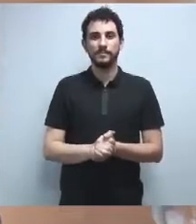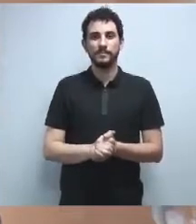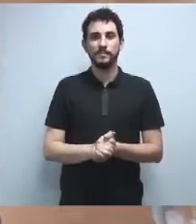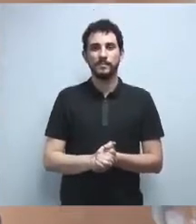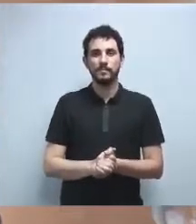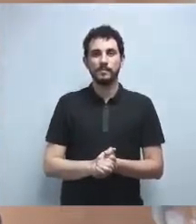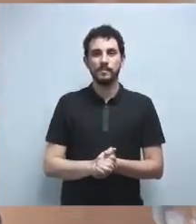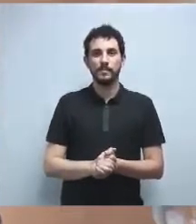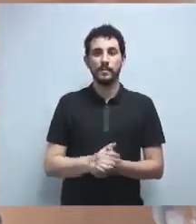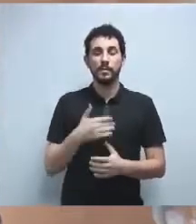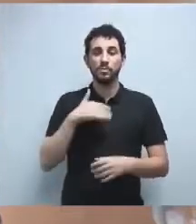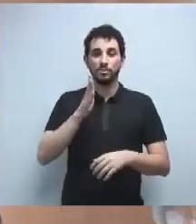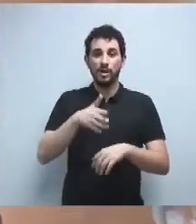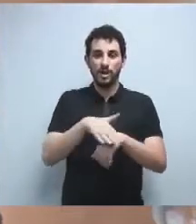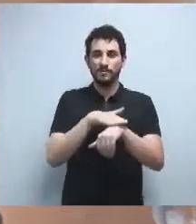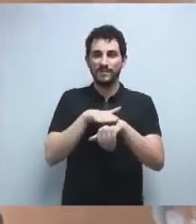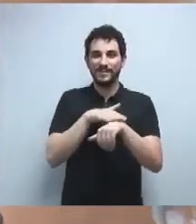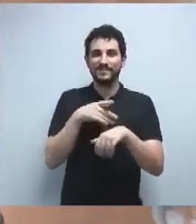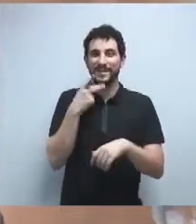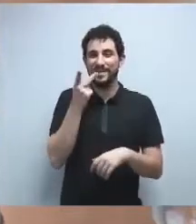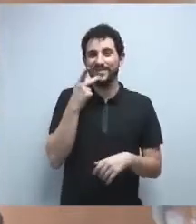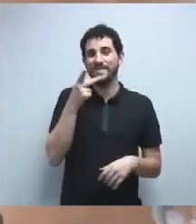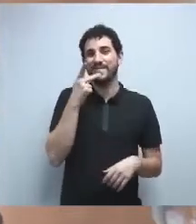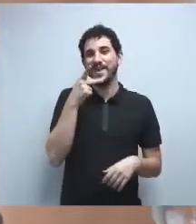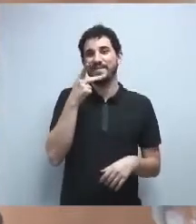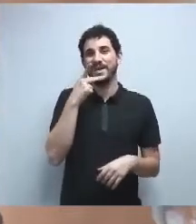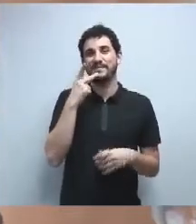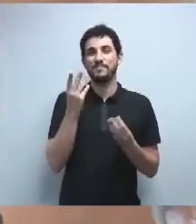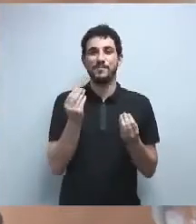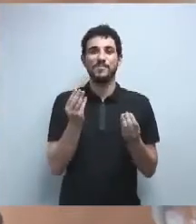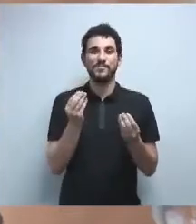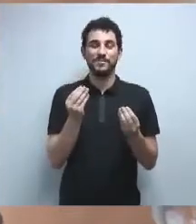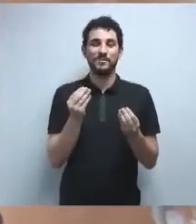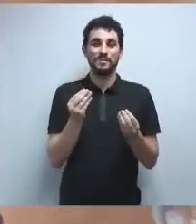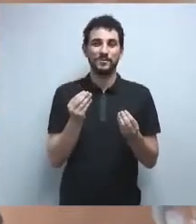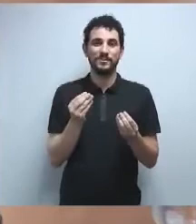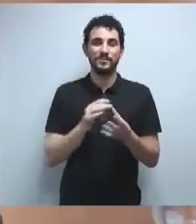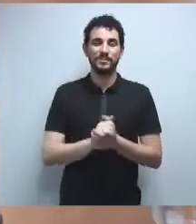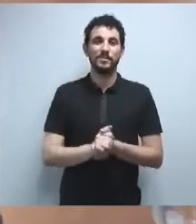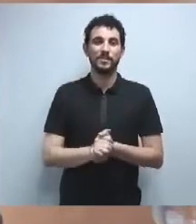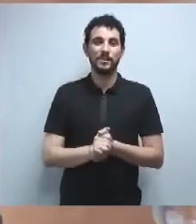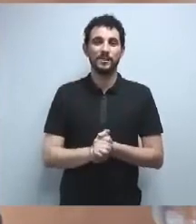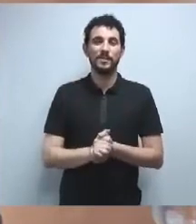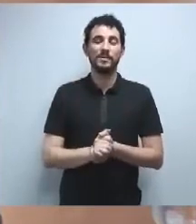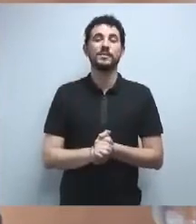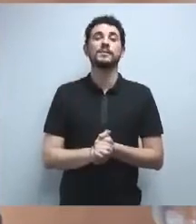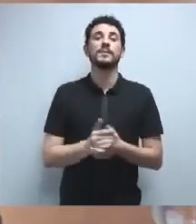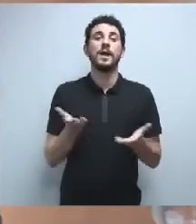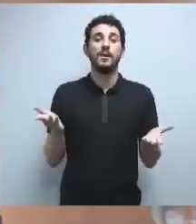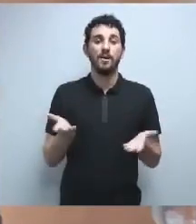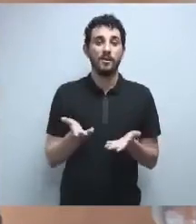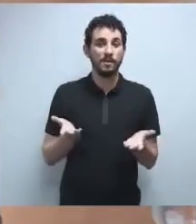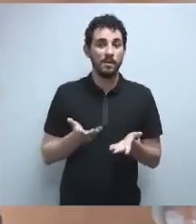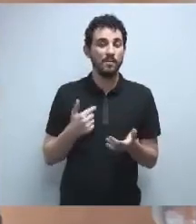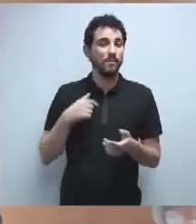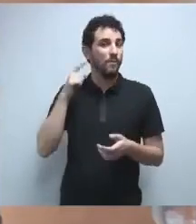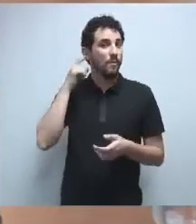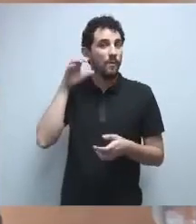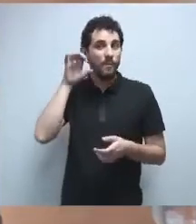já falei demais e agora eu ouvi aquele promotor